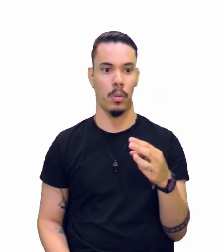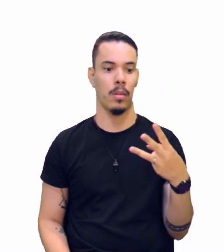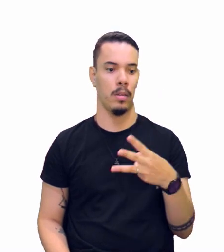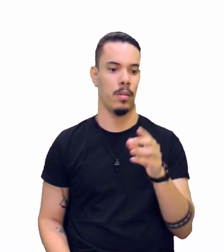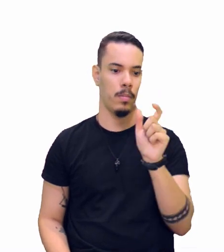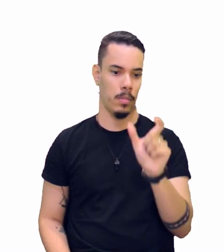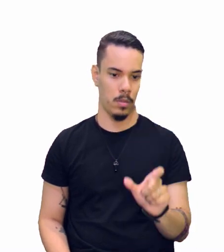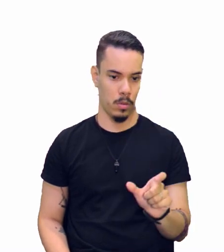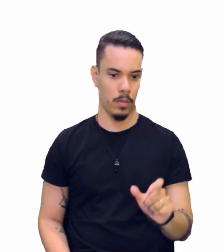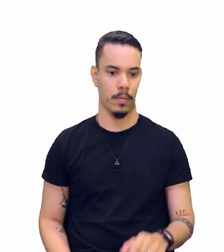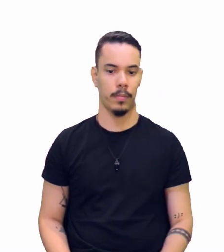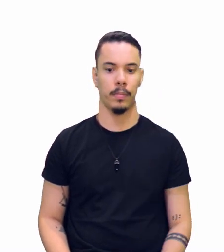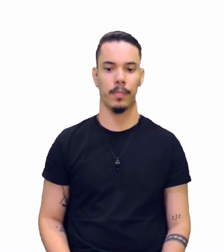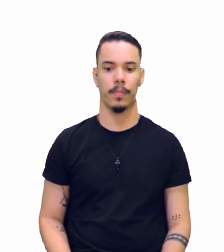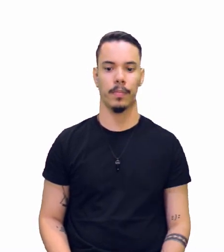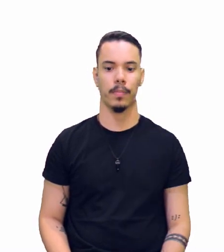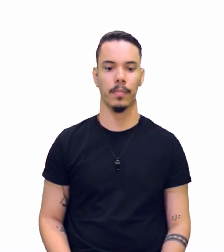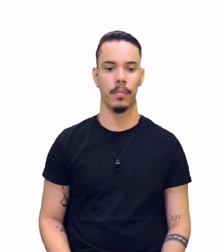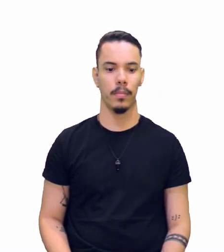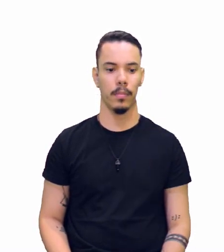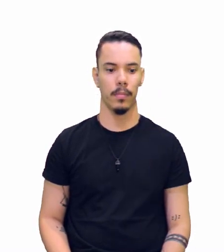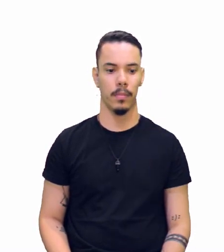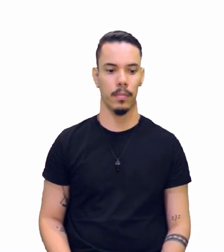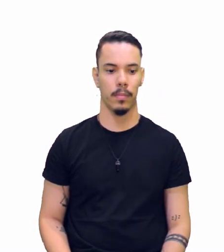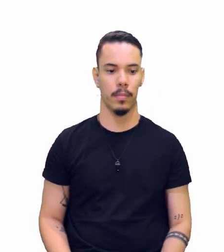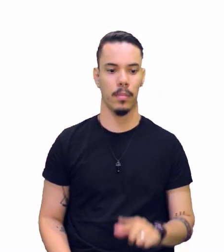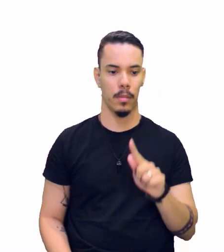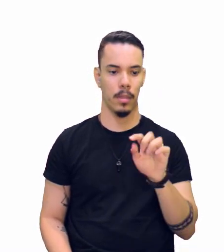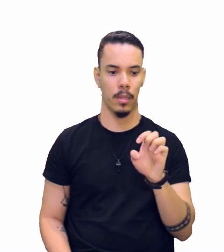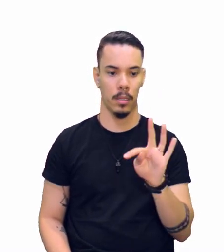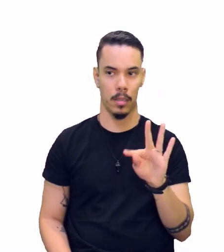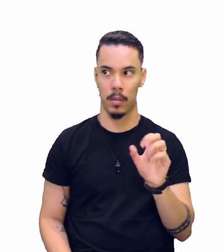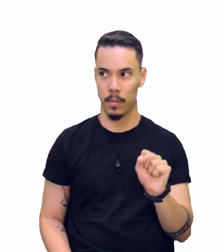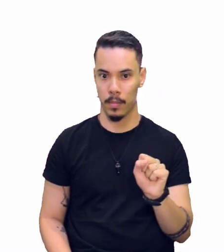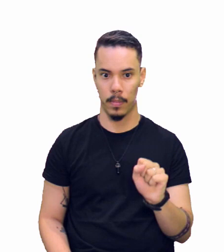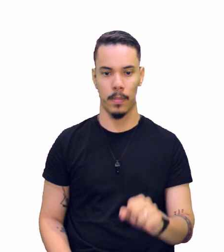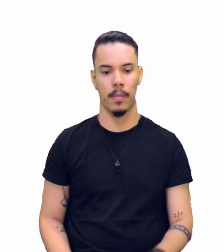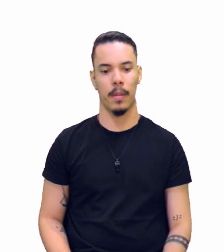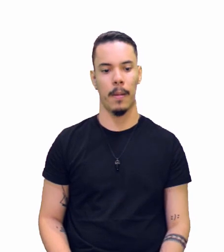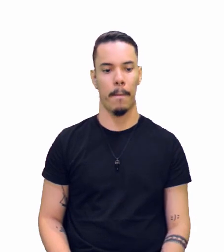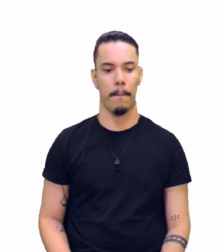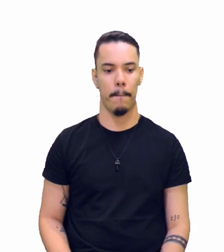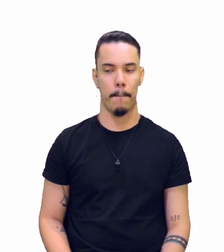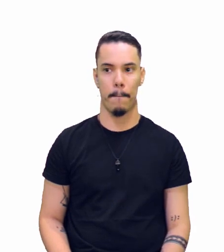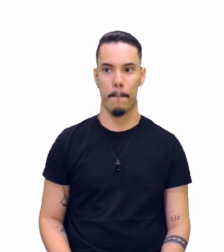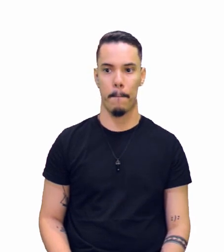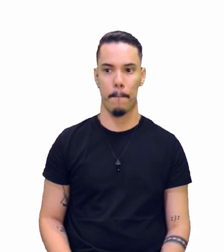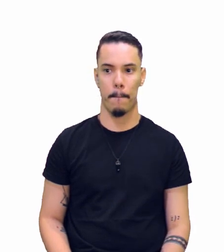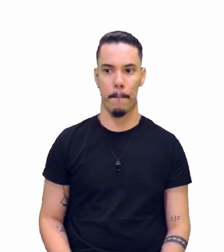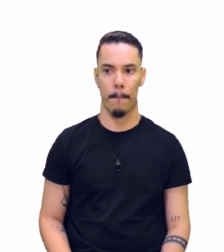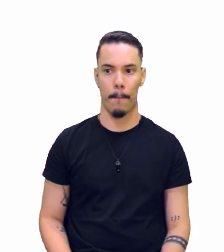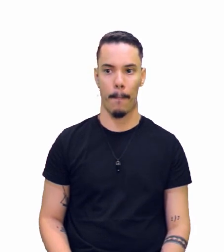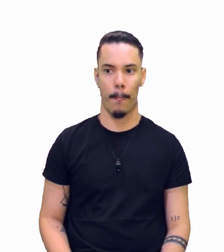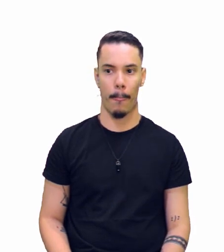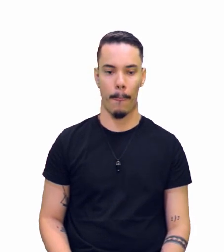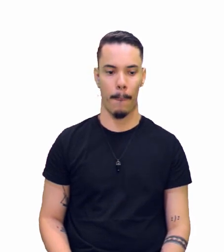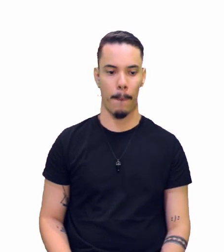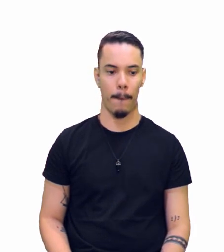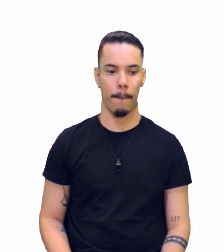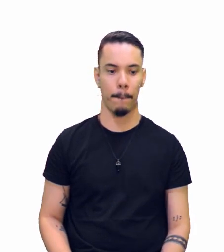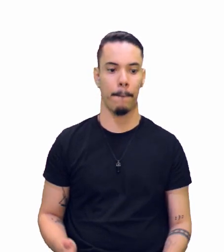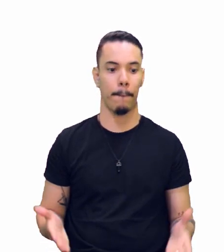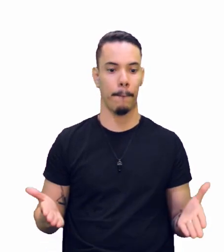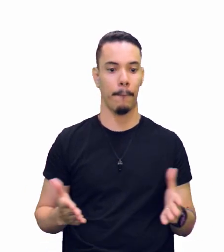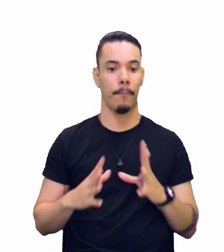singular, o get fica com S no final. Gets. She gets sunstroke. Que agora, nesse momento,